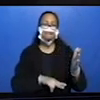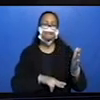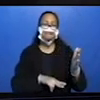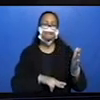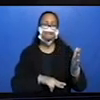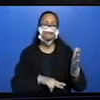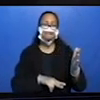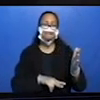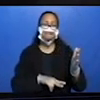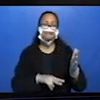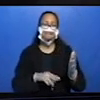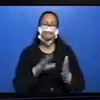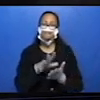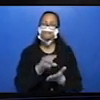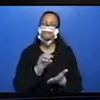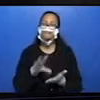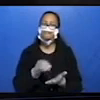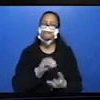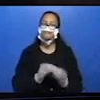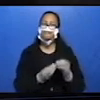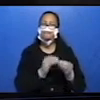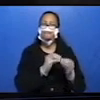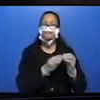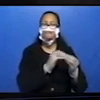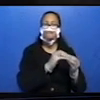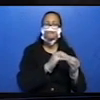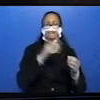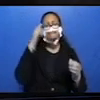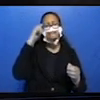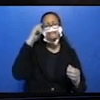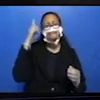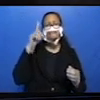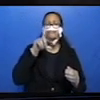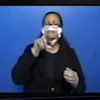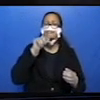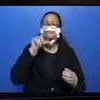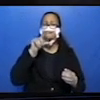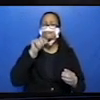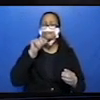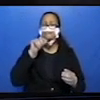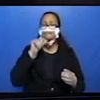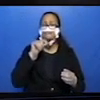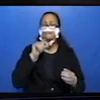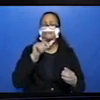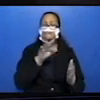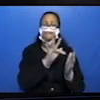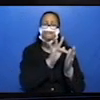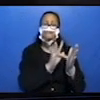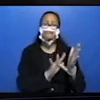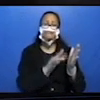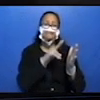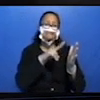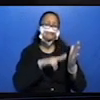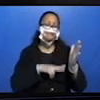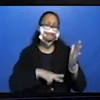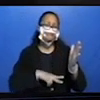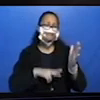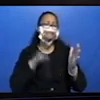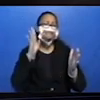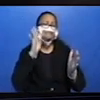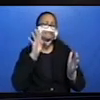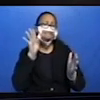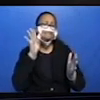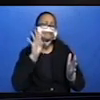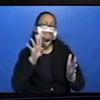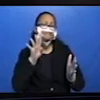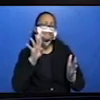A fotossíntese, dúvida de um sabiá. Leiam esse texto, é legal. É como se tivesse